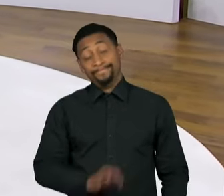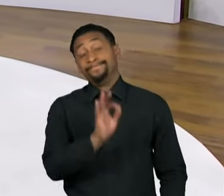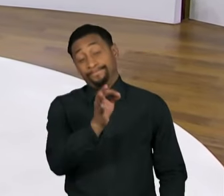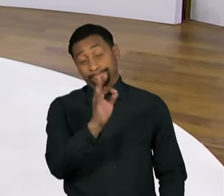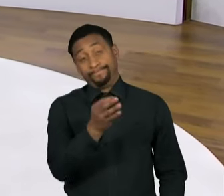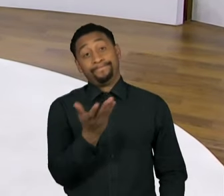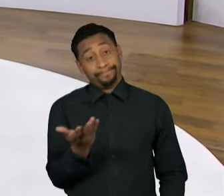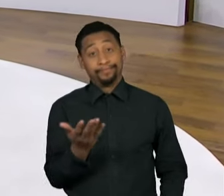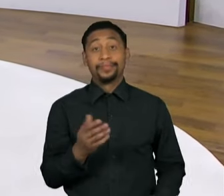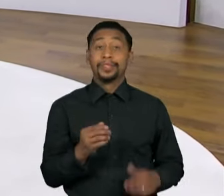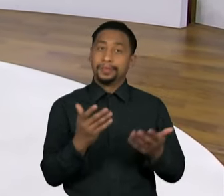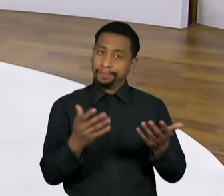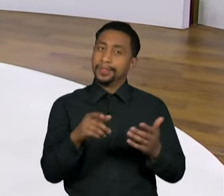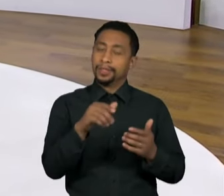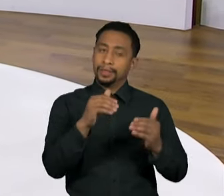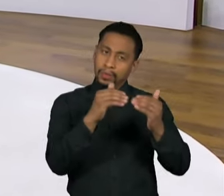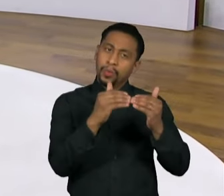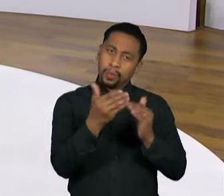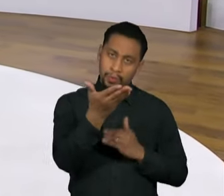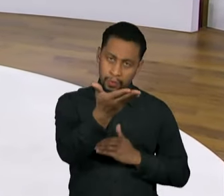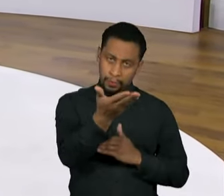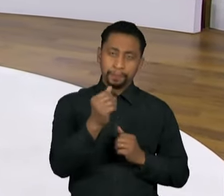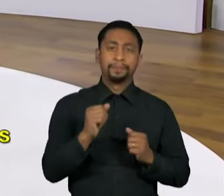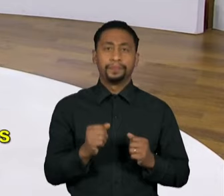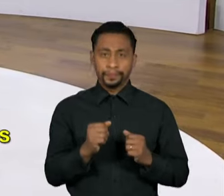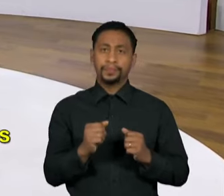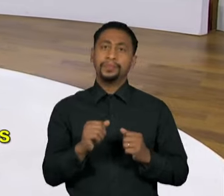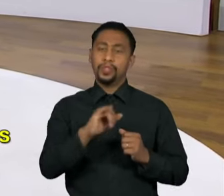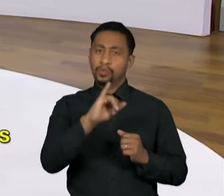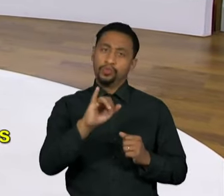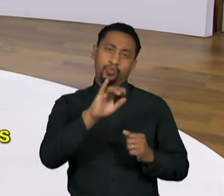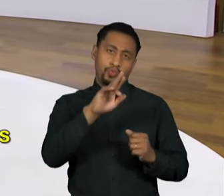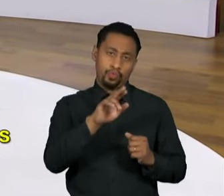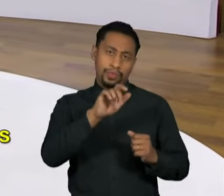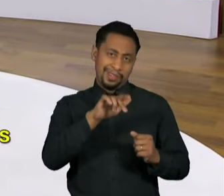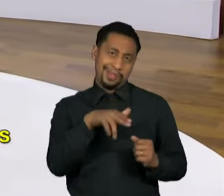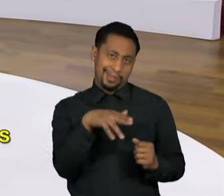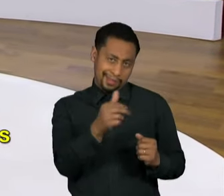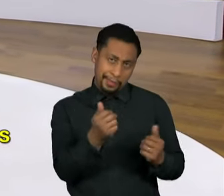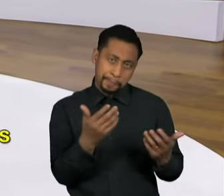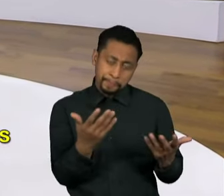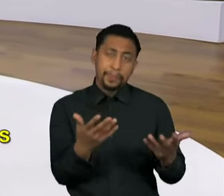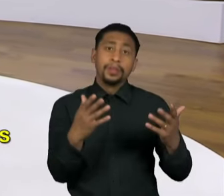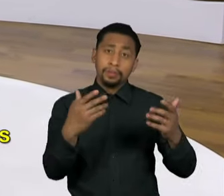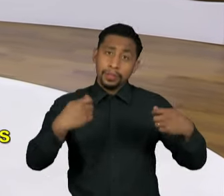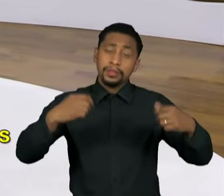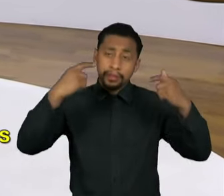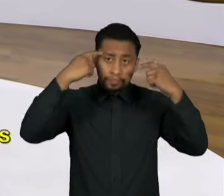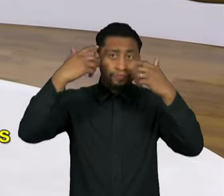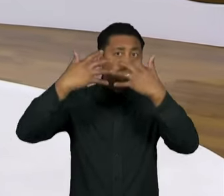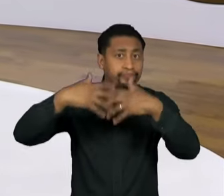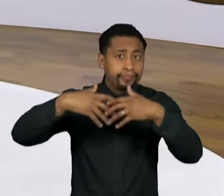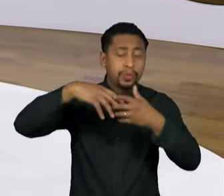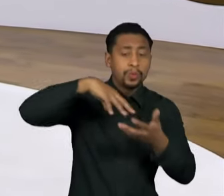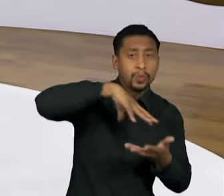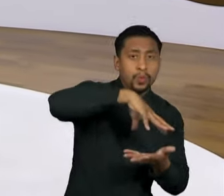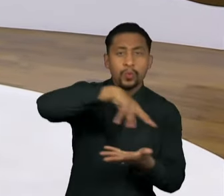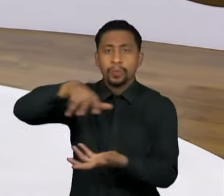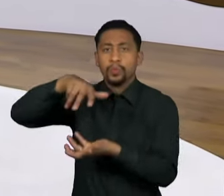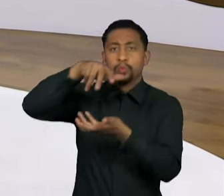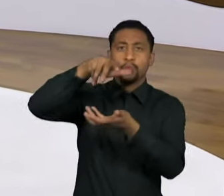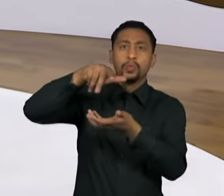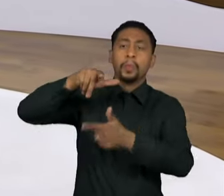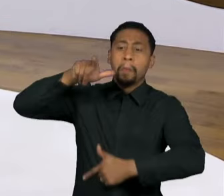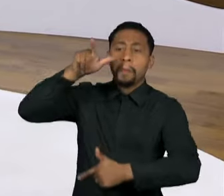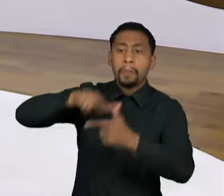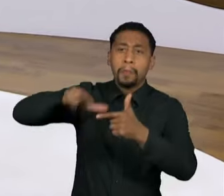Well, you're right. You're right, Juliana. I agree with you. We need to think globally to solve the problems we confront with